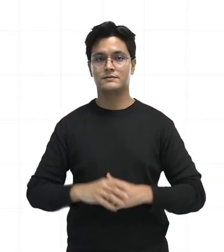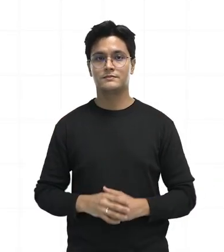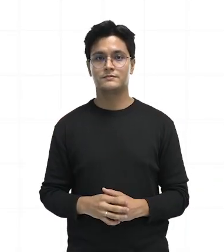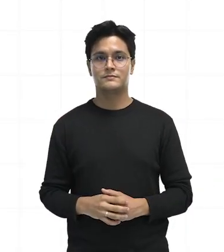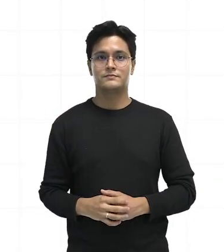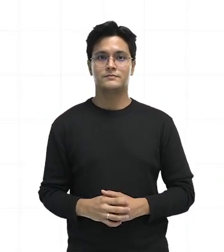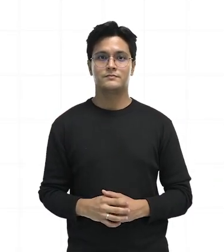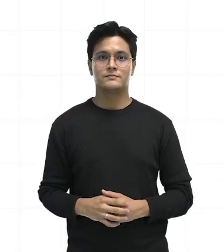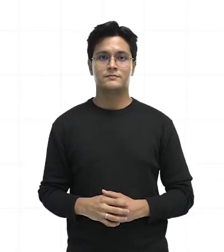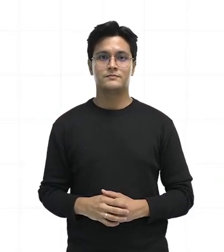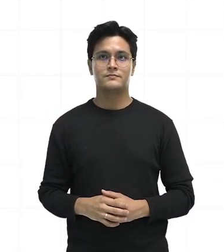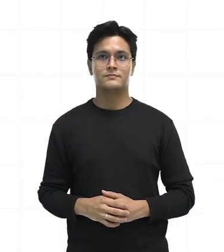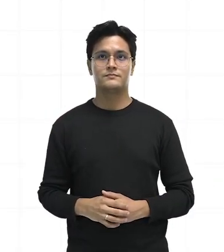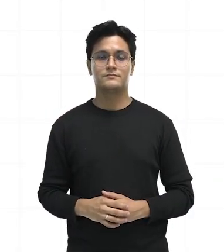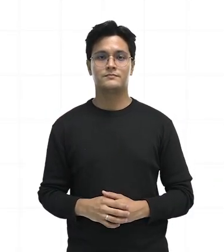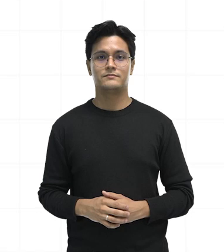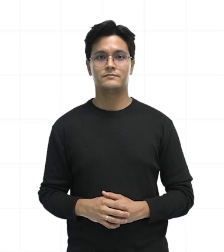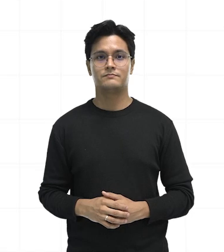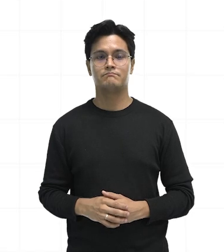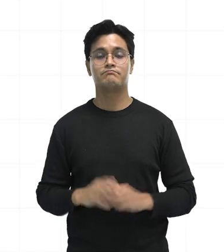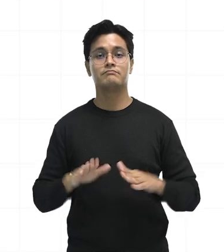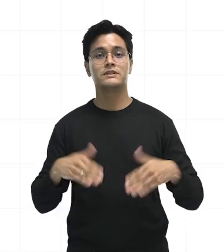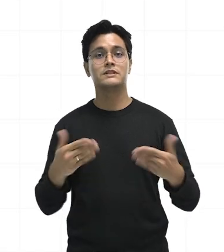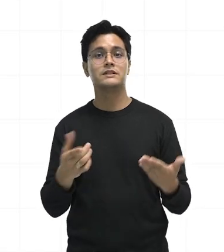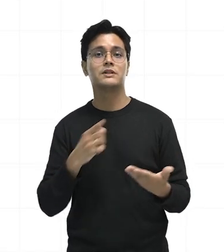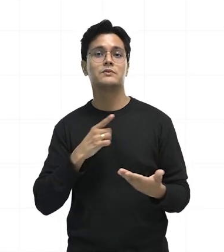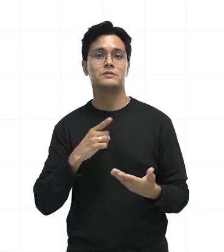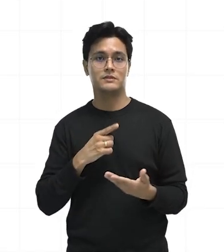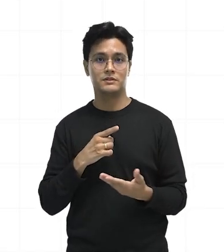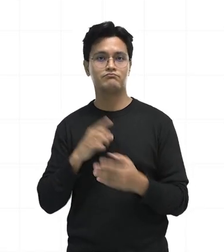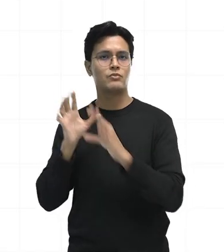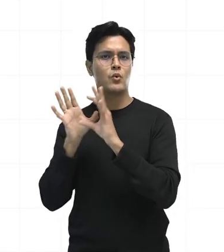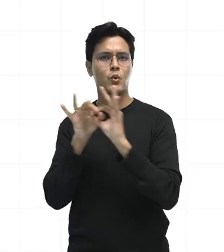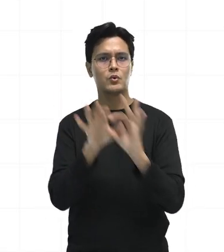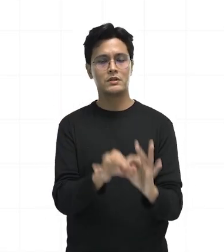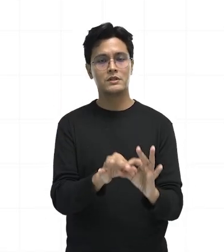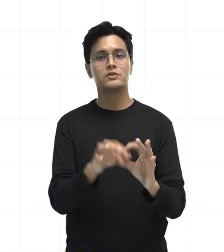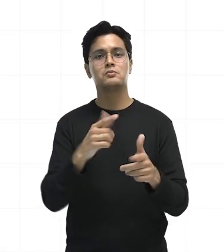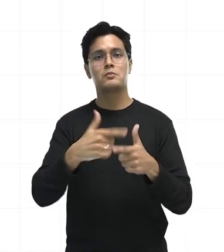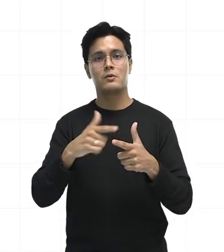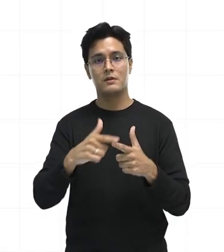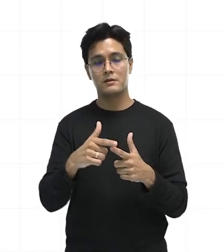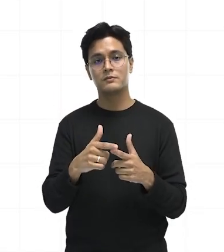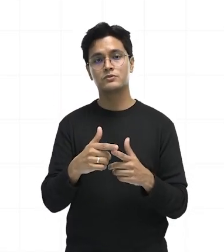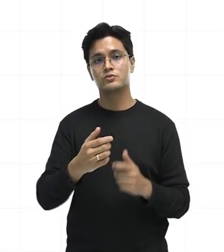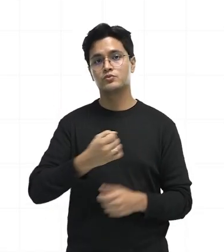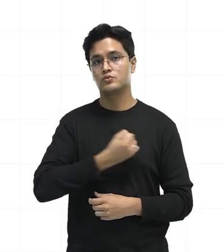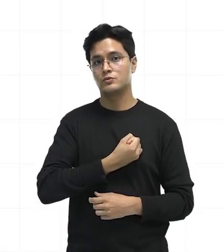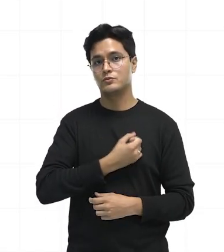Ó. Nós temos a situação problema de número 1.